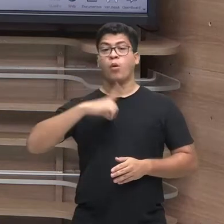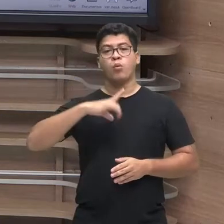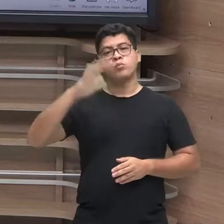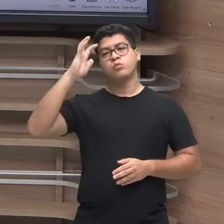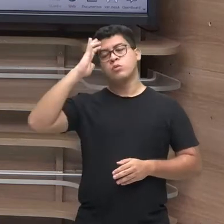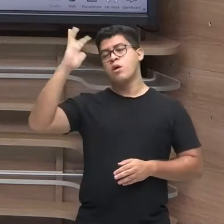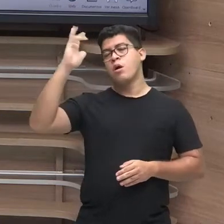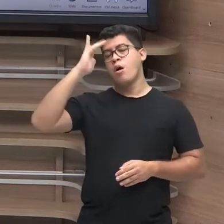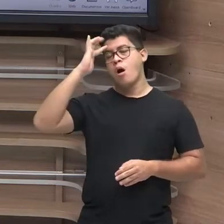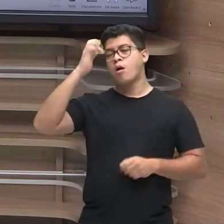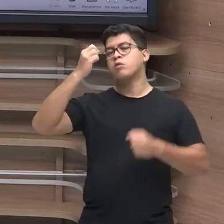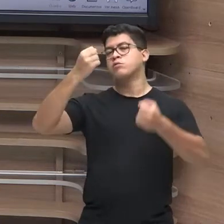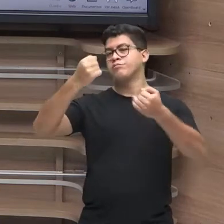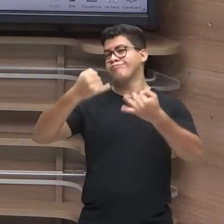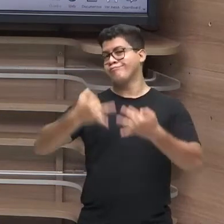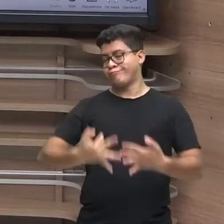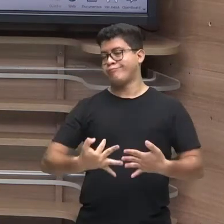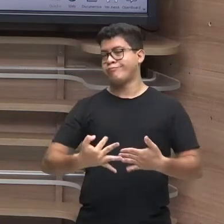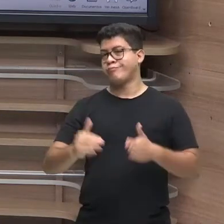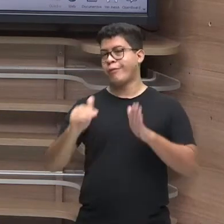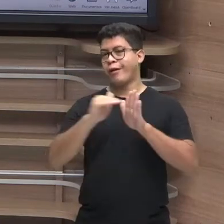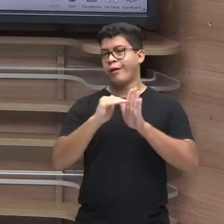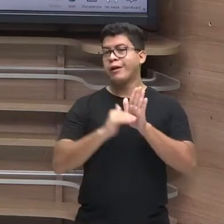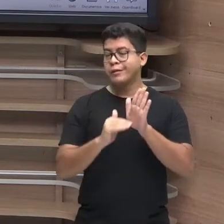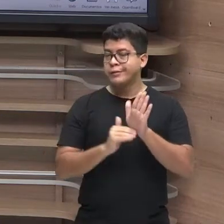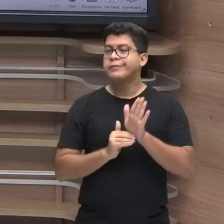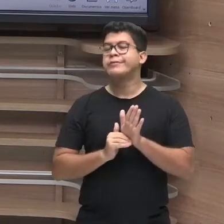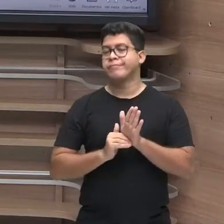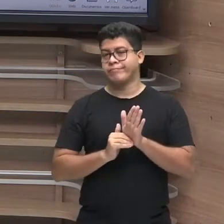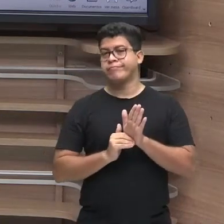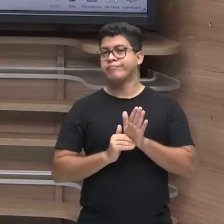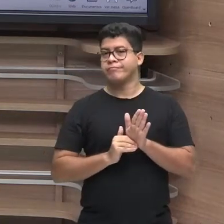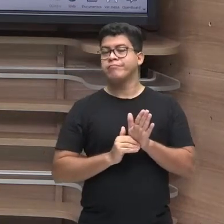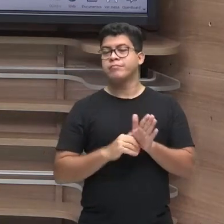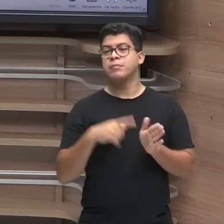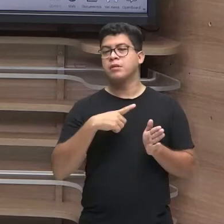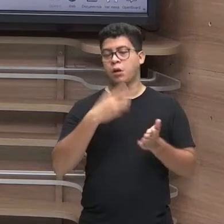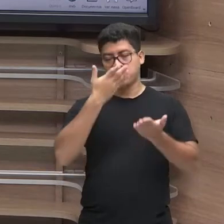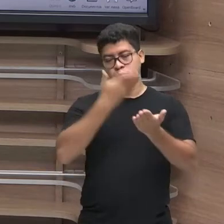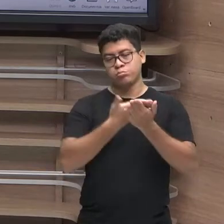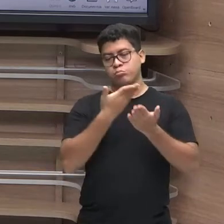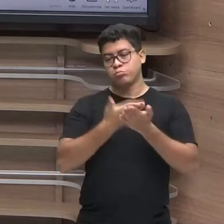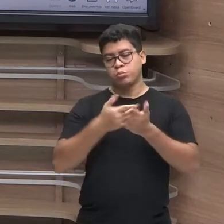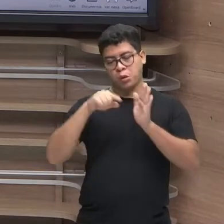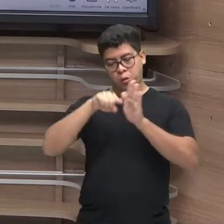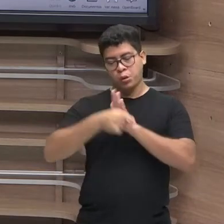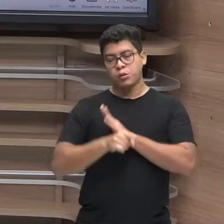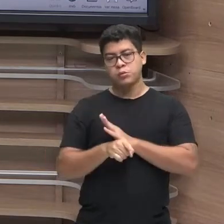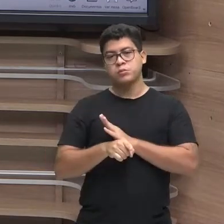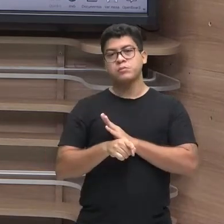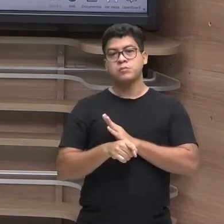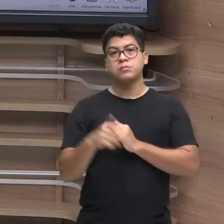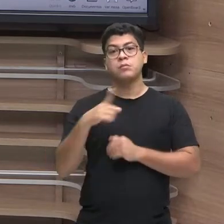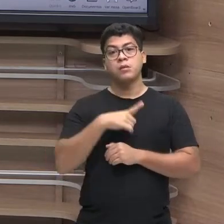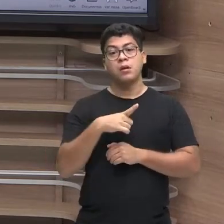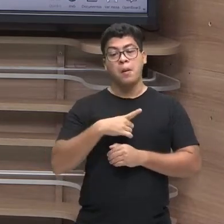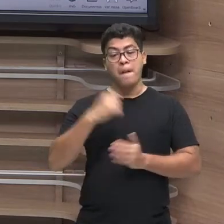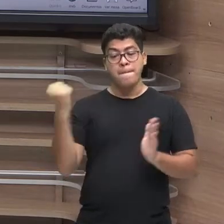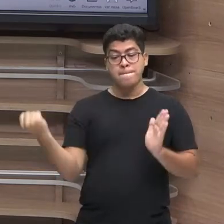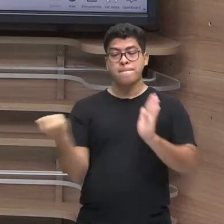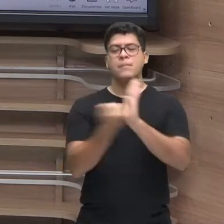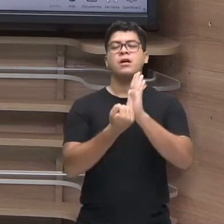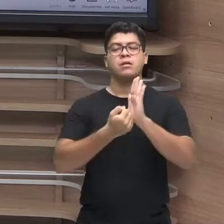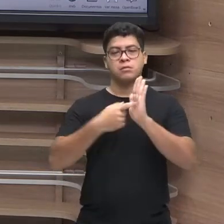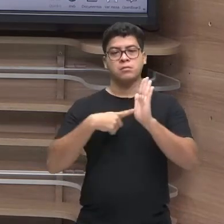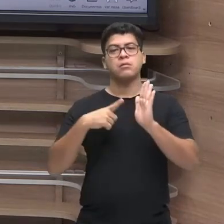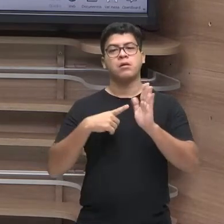ali atuar da forma que bem entendesse, não é mesmo? Porque ali estavam legitimados, né? Tinham seu poder legitimado ali por